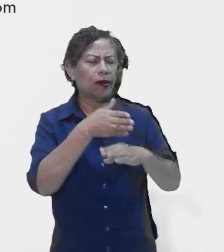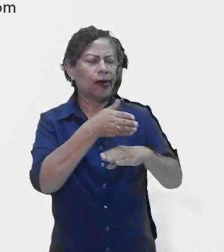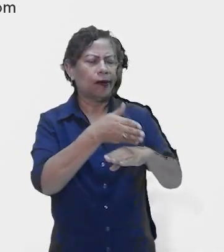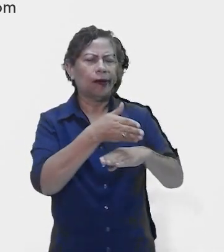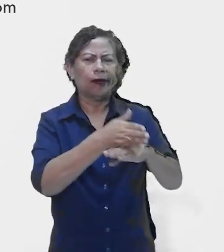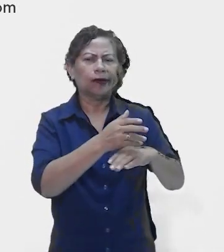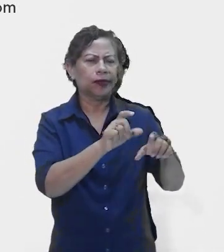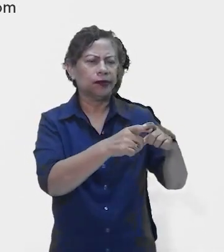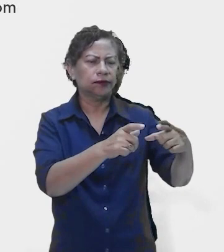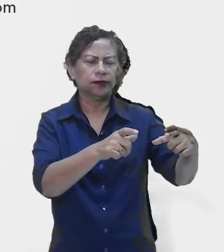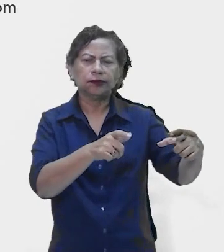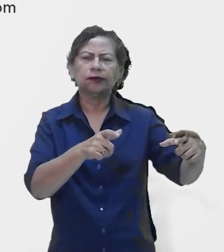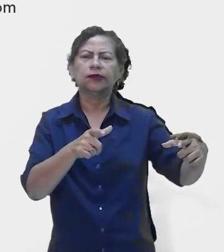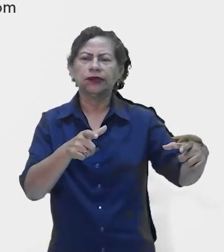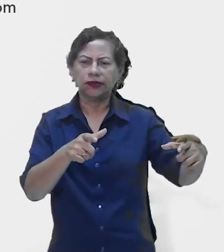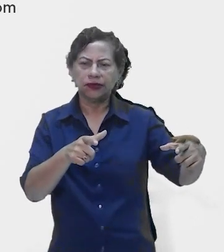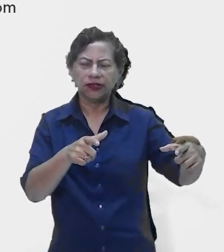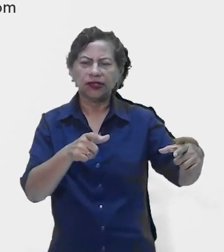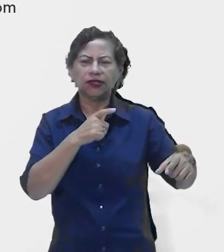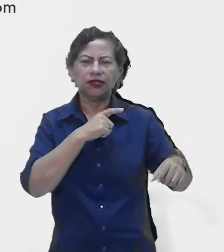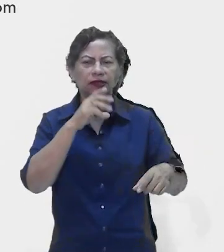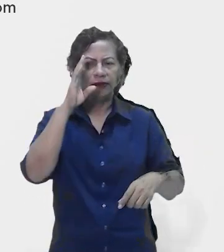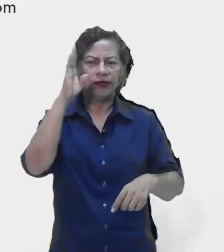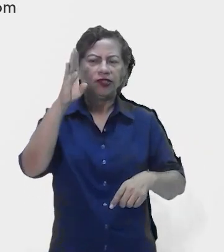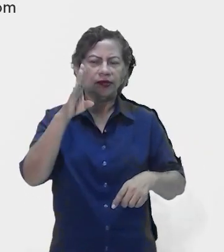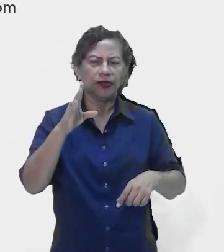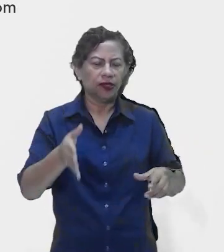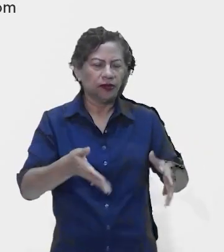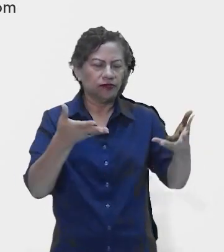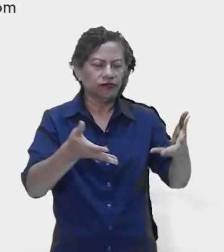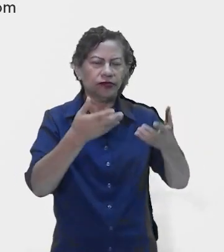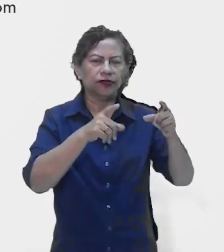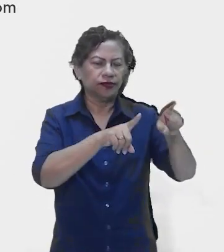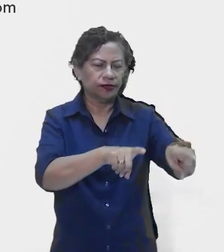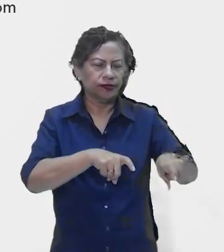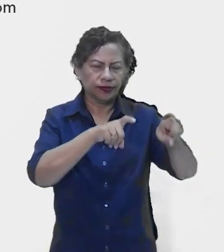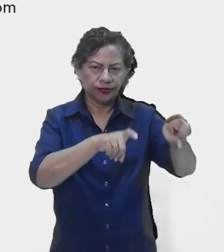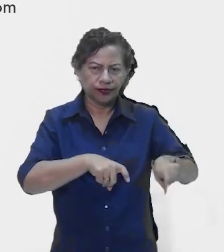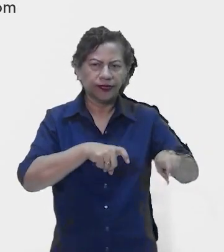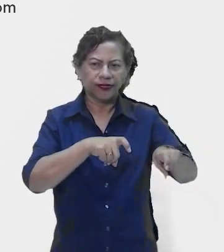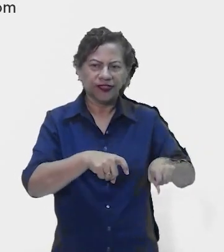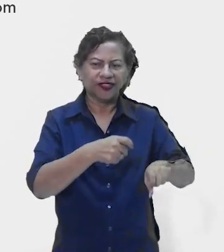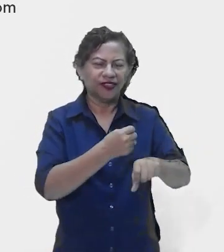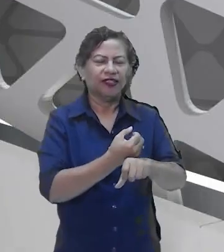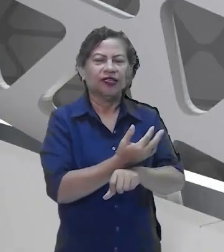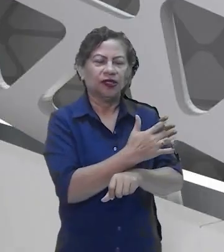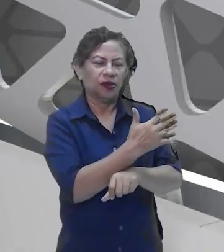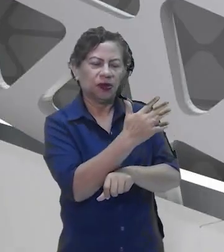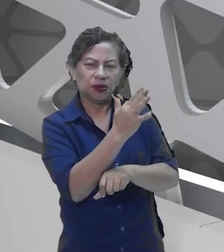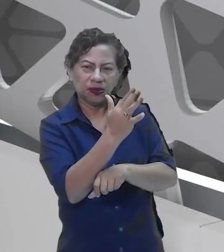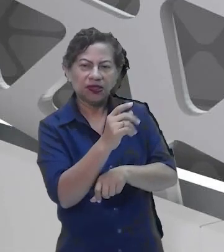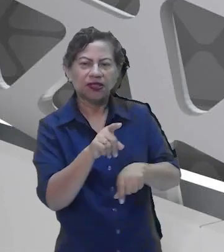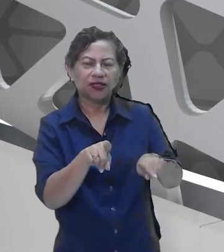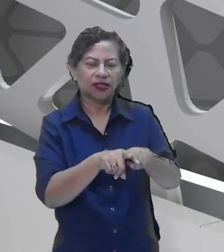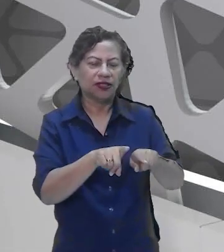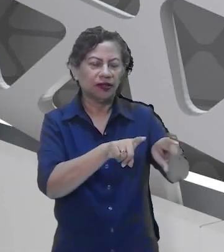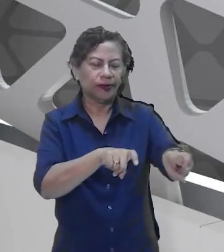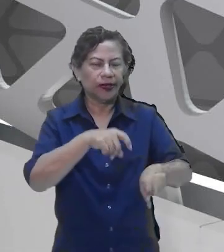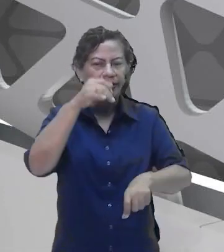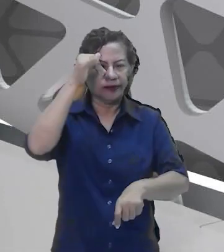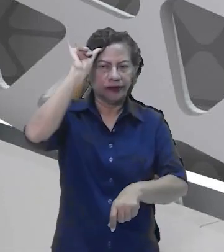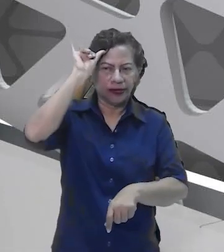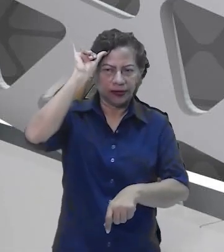da atividade de agricultura e da atividade de pecuária no campo brasileiro. Tudo bem? Olha